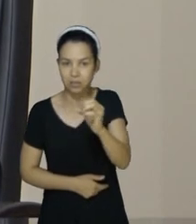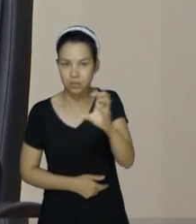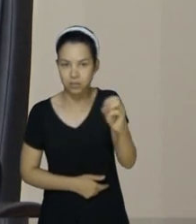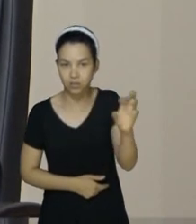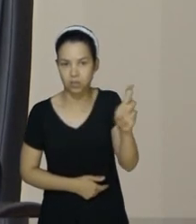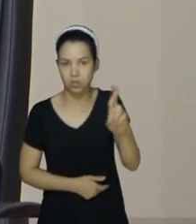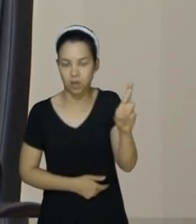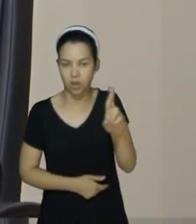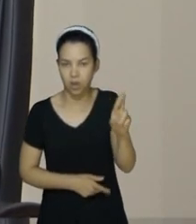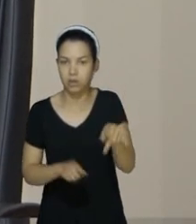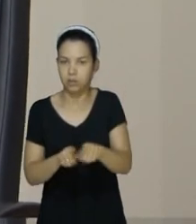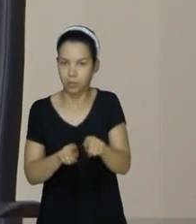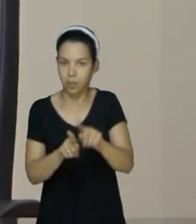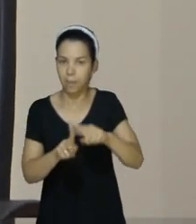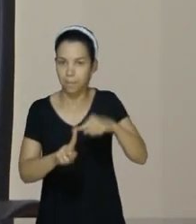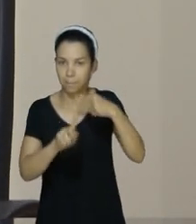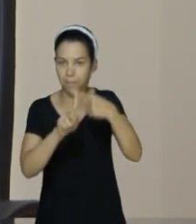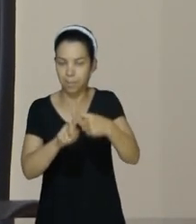eles recebem também